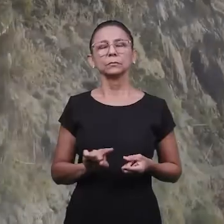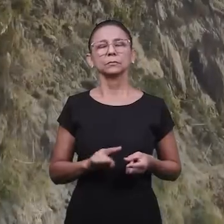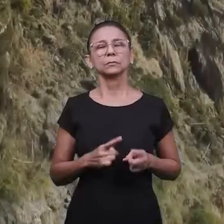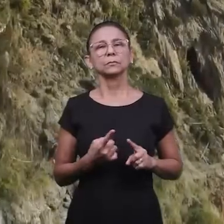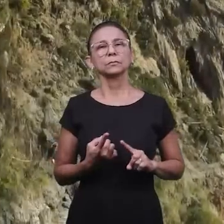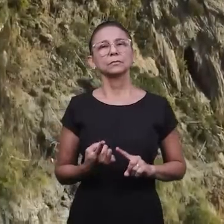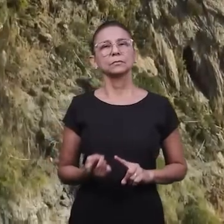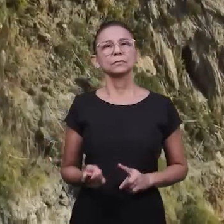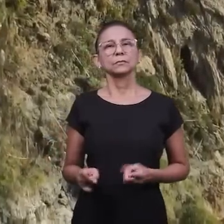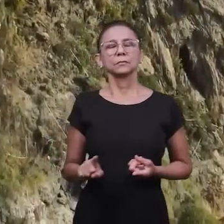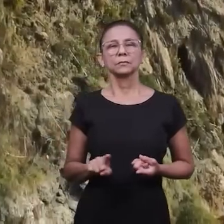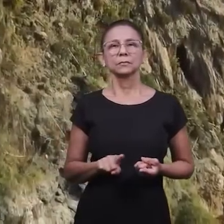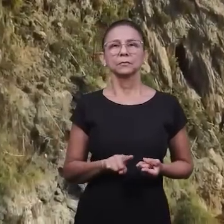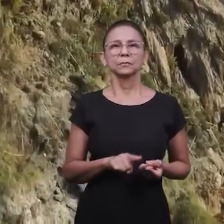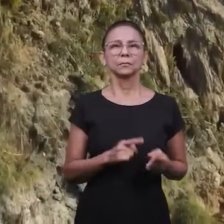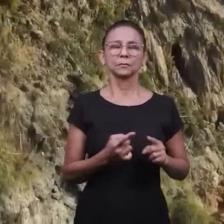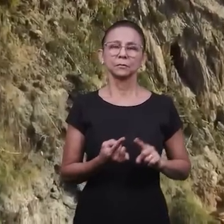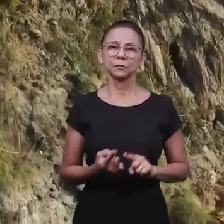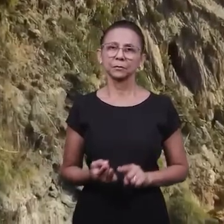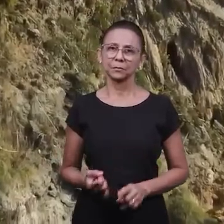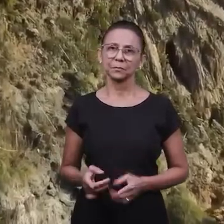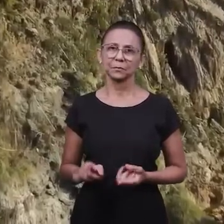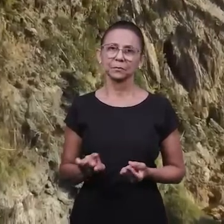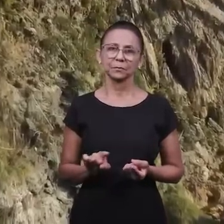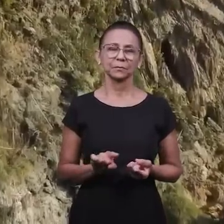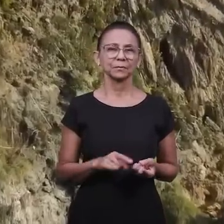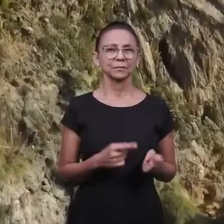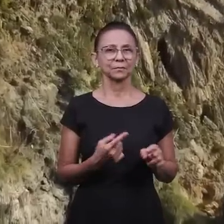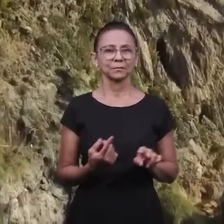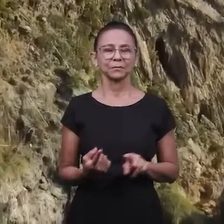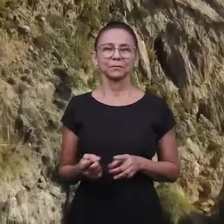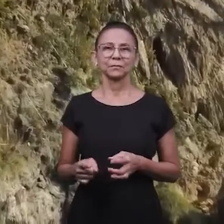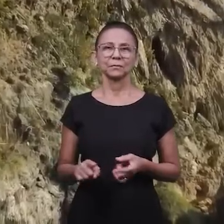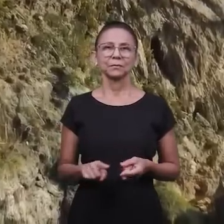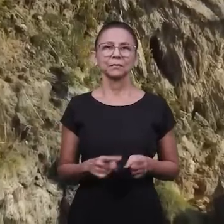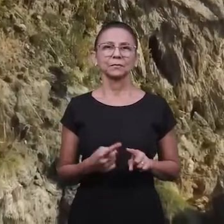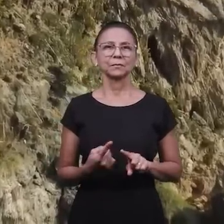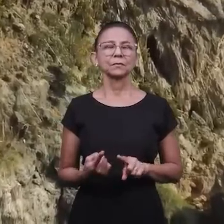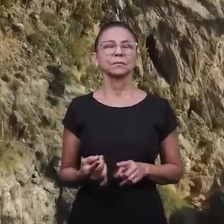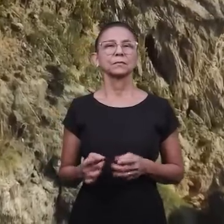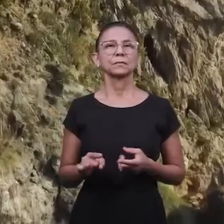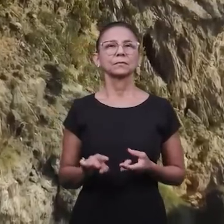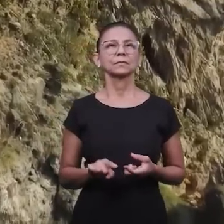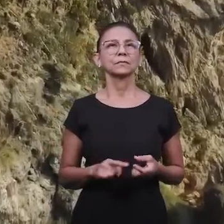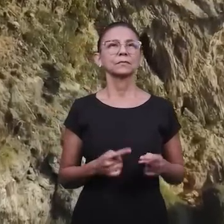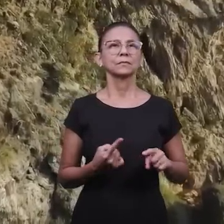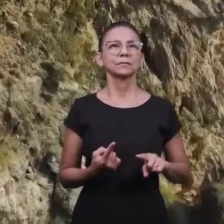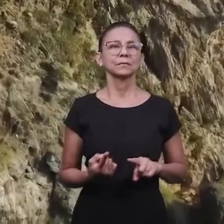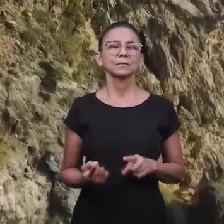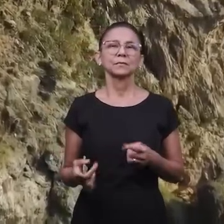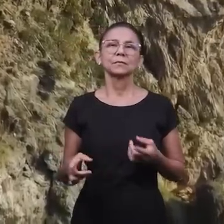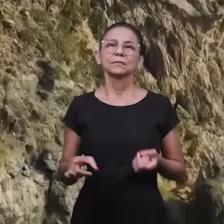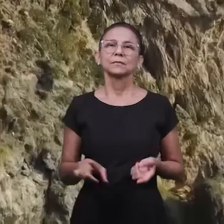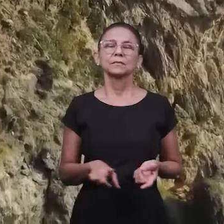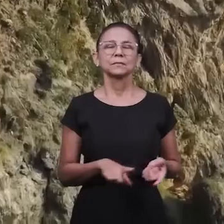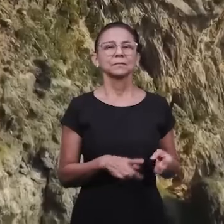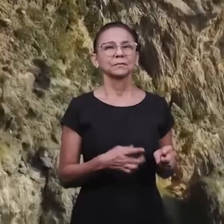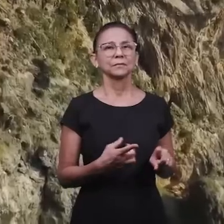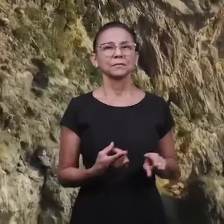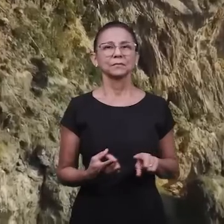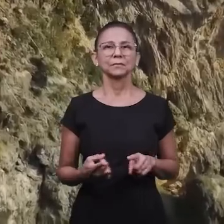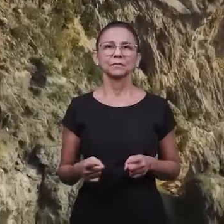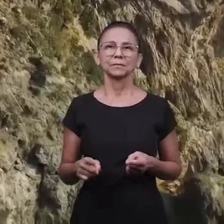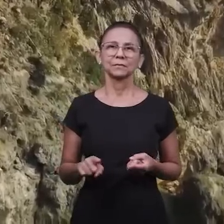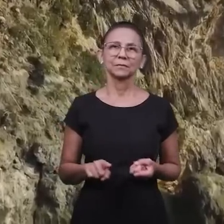Glória a Deus, louvado seja o nome do Senhor. Eu vou convidar todos que puderem pegar as suas Bíblias. Nós vamos